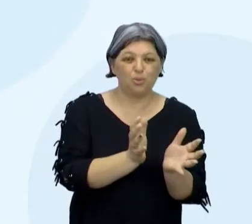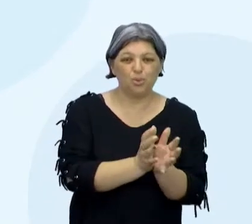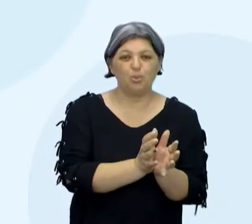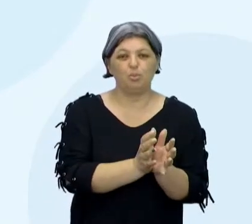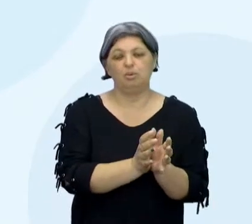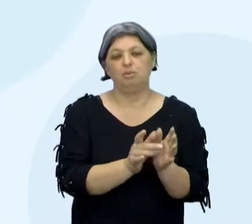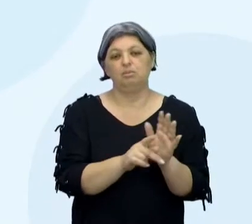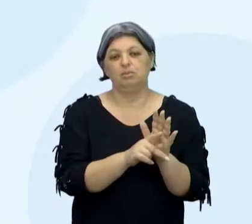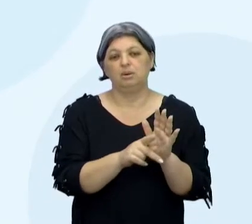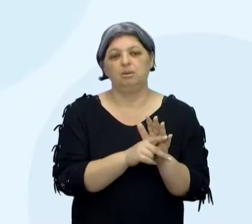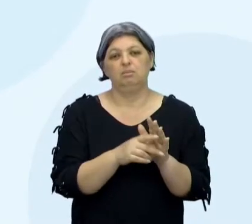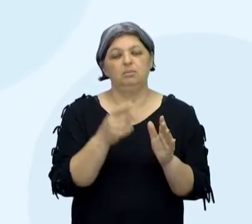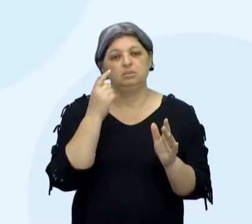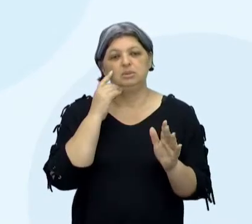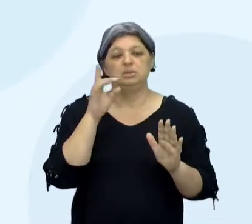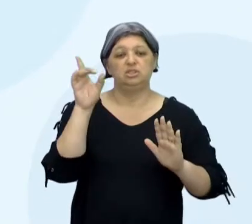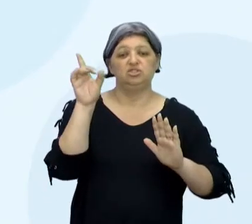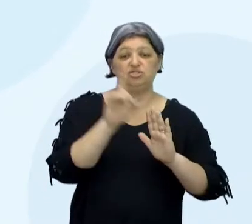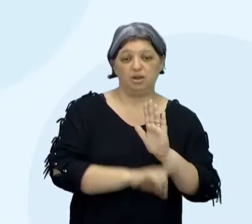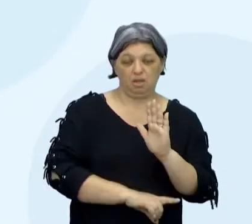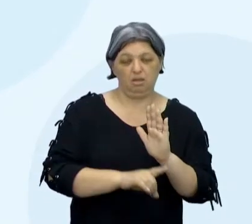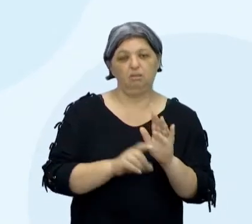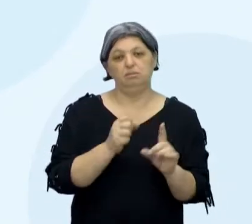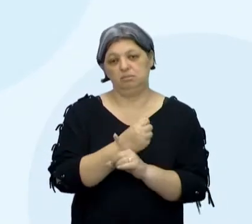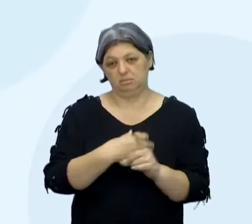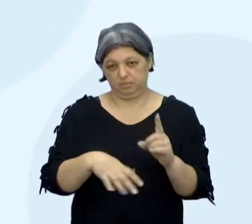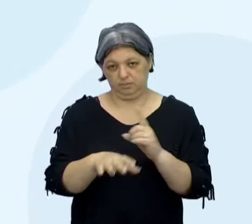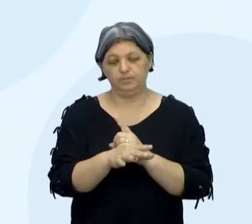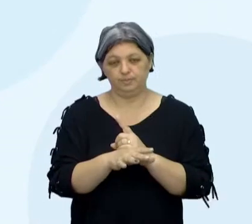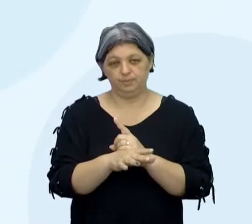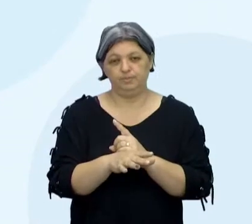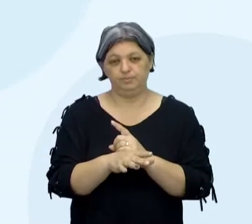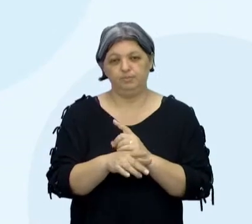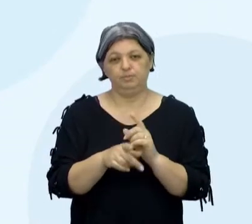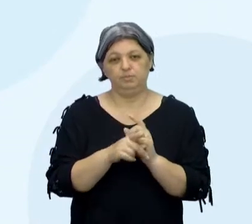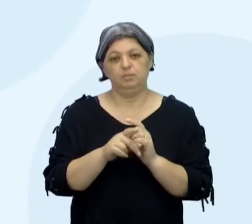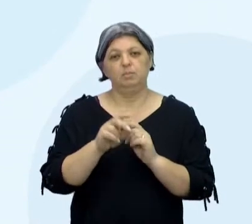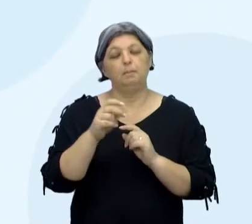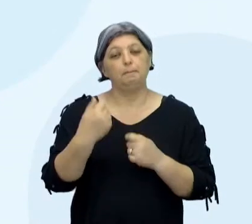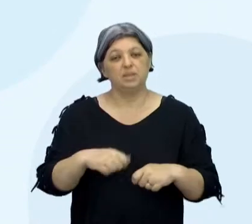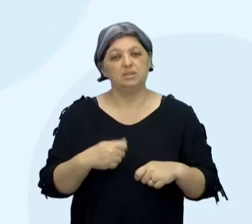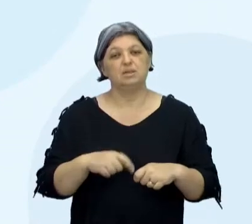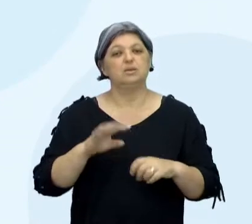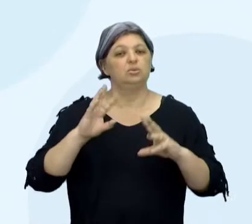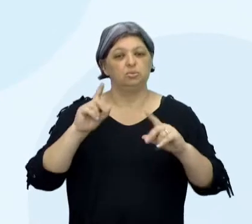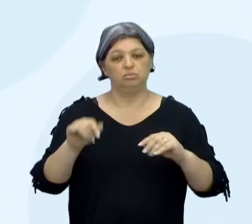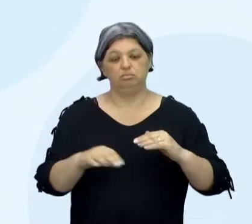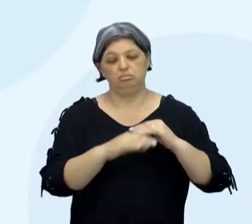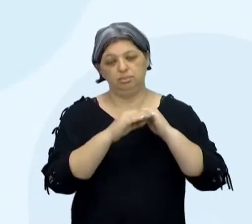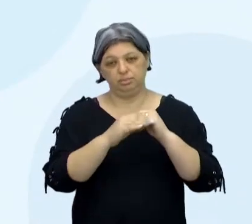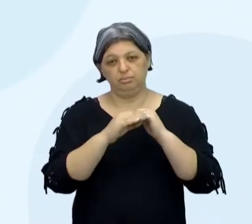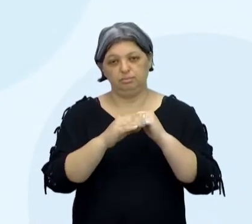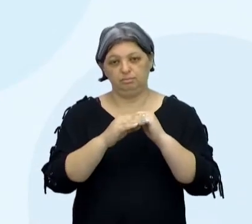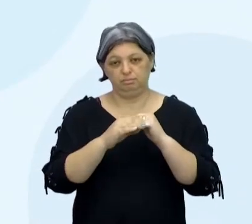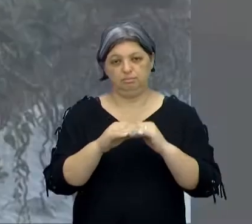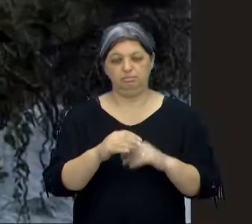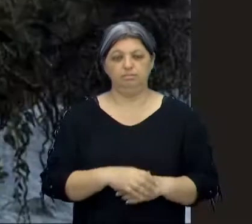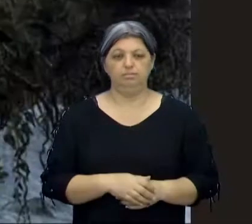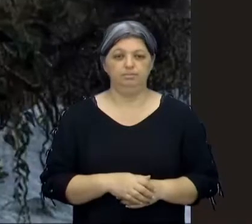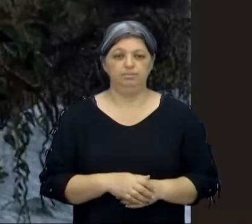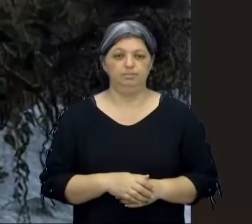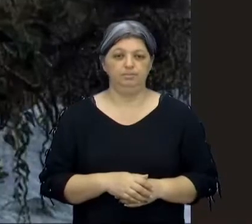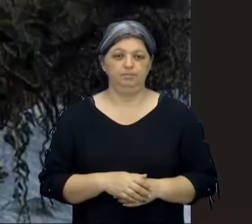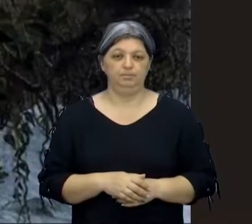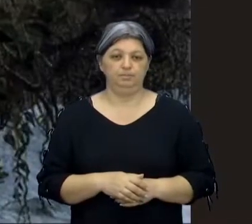ter direitos civis aplicados a todos né de forma igualitária ou não Então pode voltar